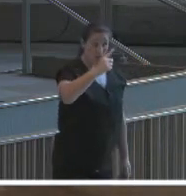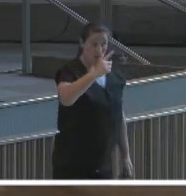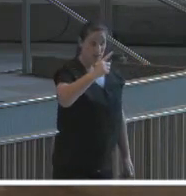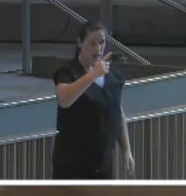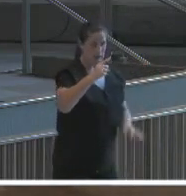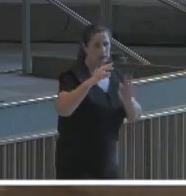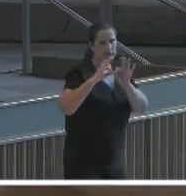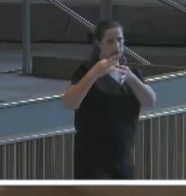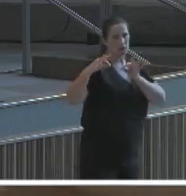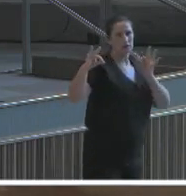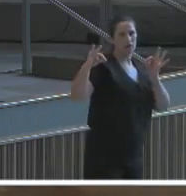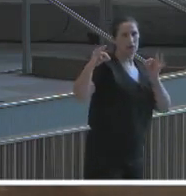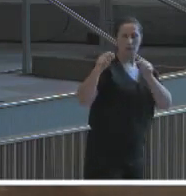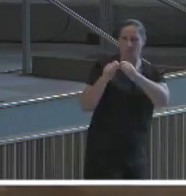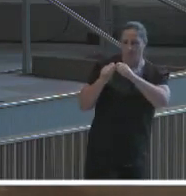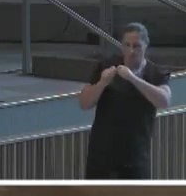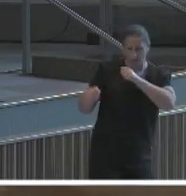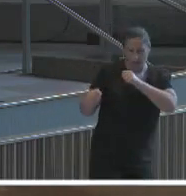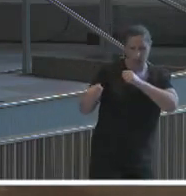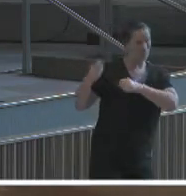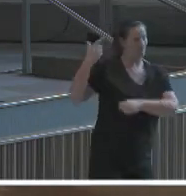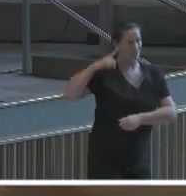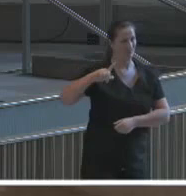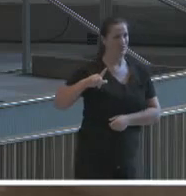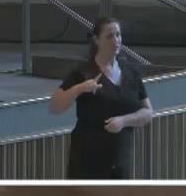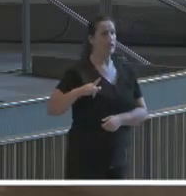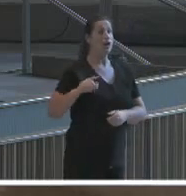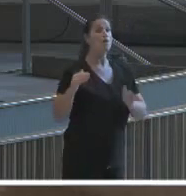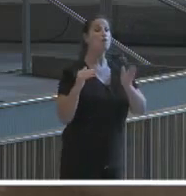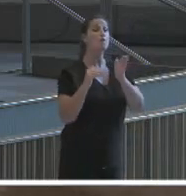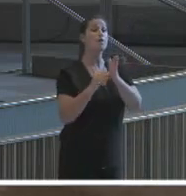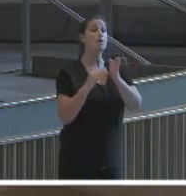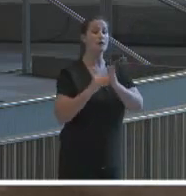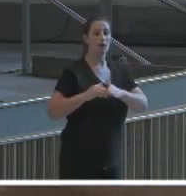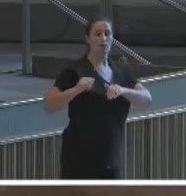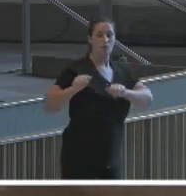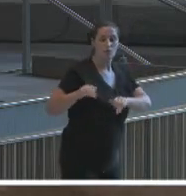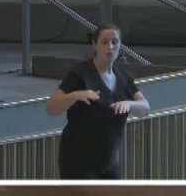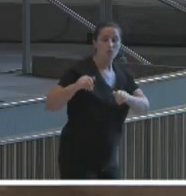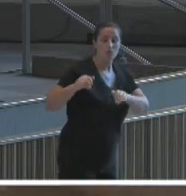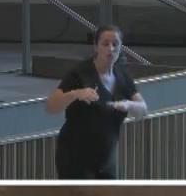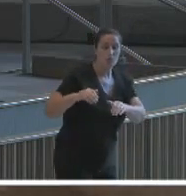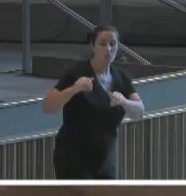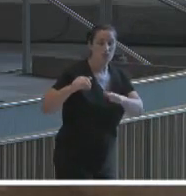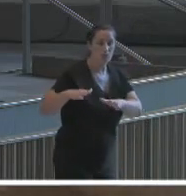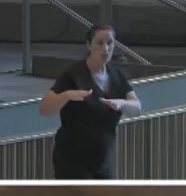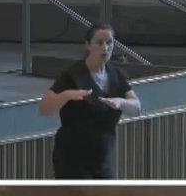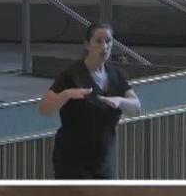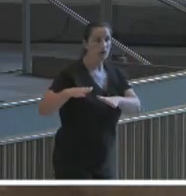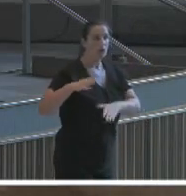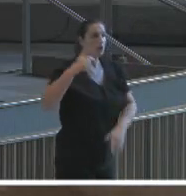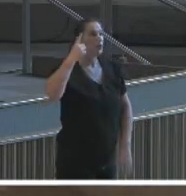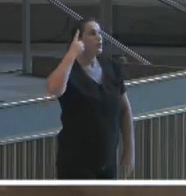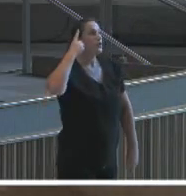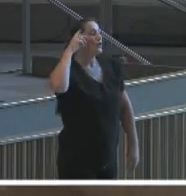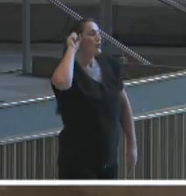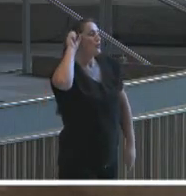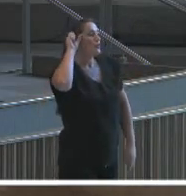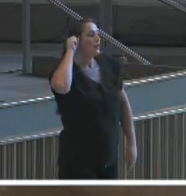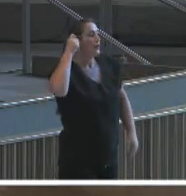pudessem atingi-los, e no final dessa marcha eles ouviriam o toque da trombeta